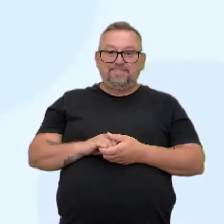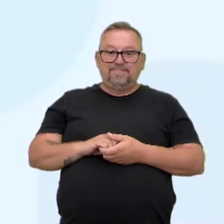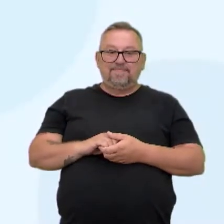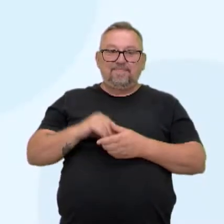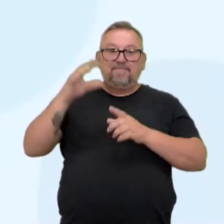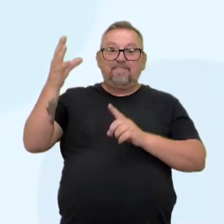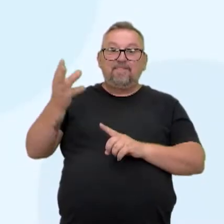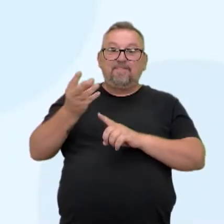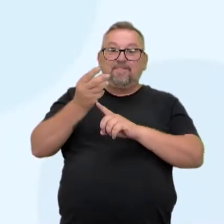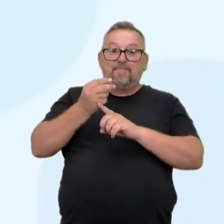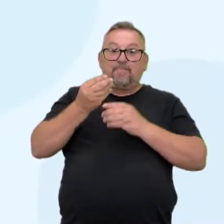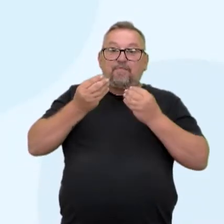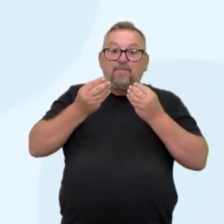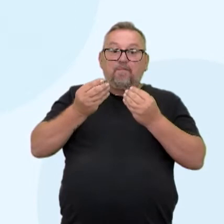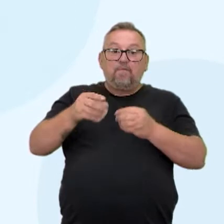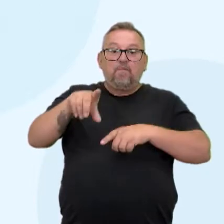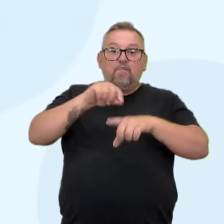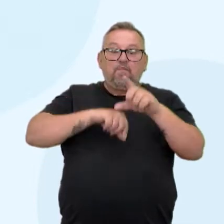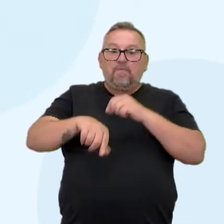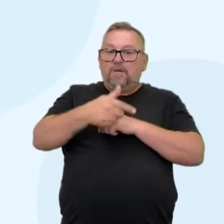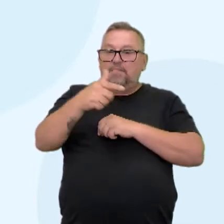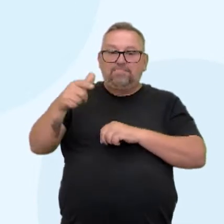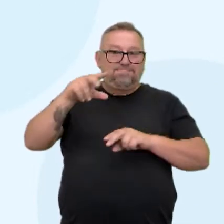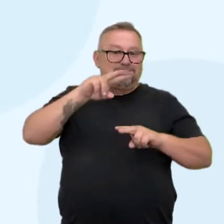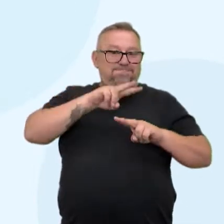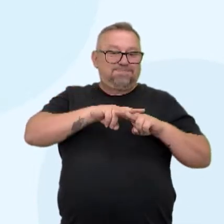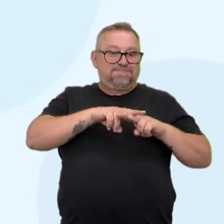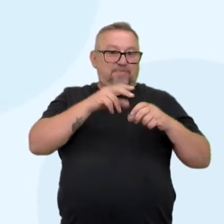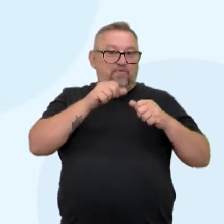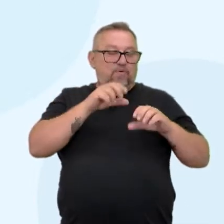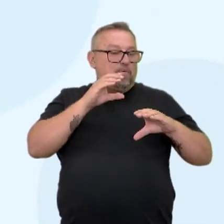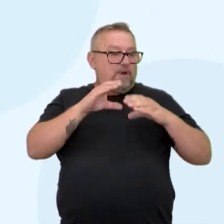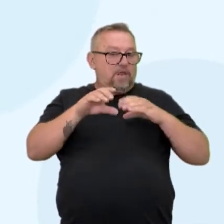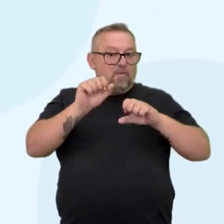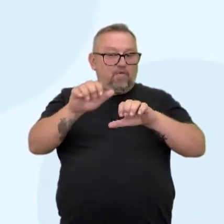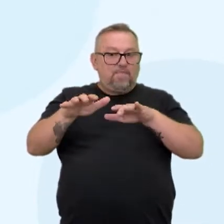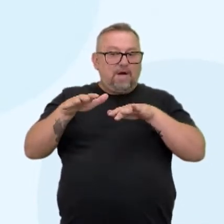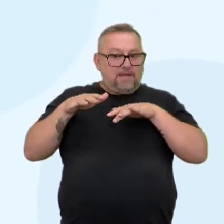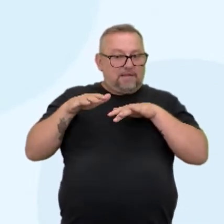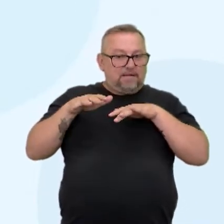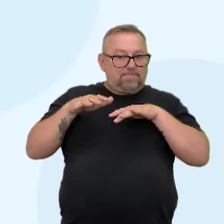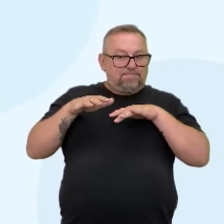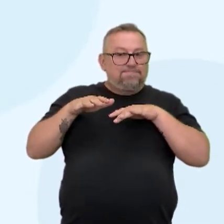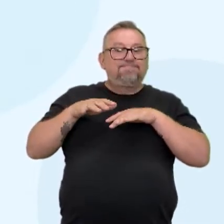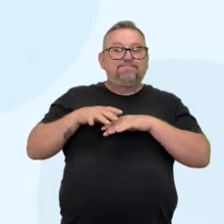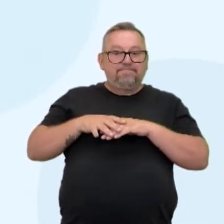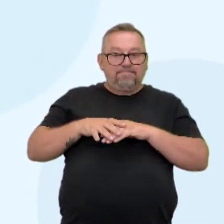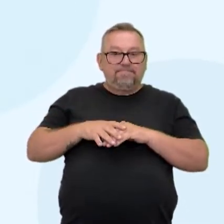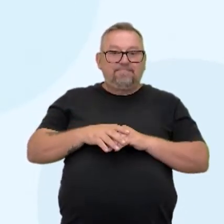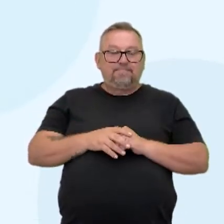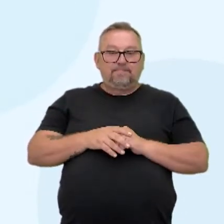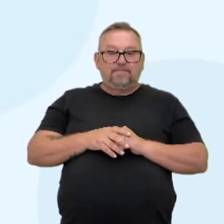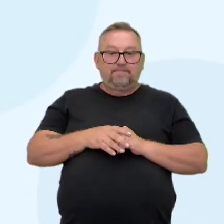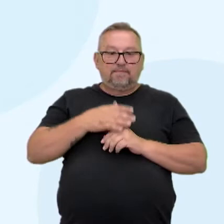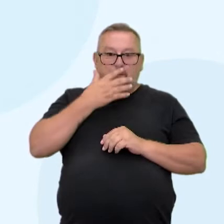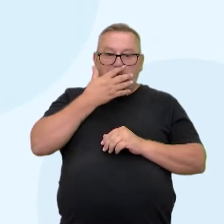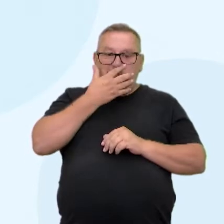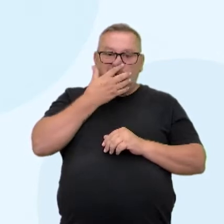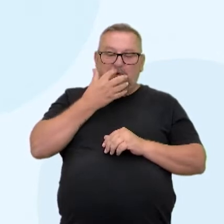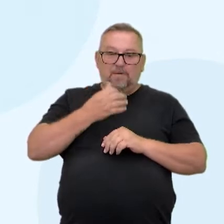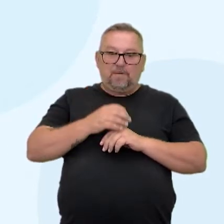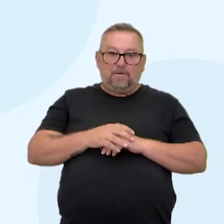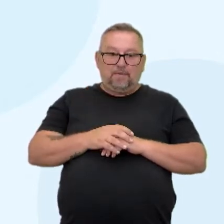só oferece alternativas a quem não está prisioneiro dos meios de comunicação de massas. O que você acha, Fabi? E aí,